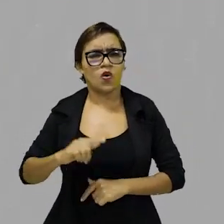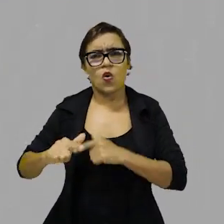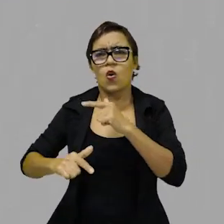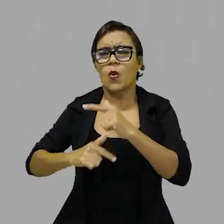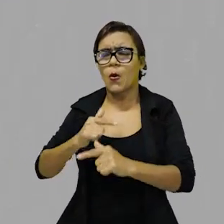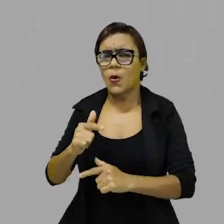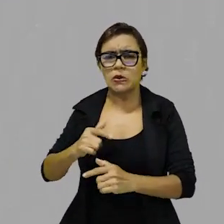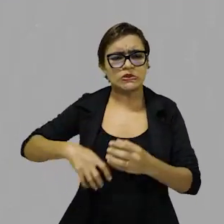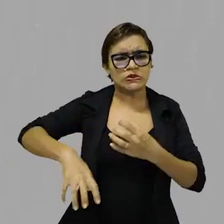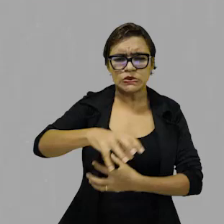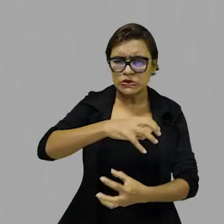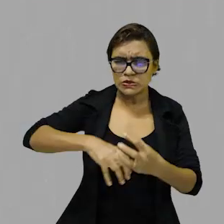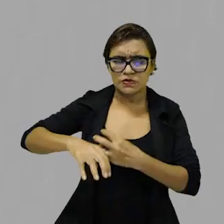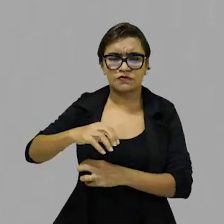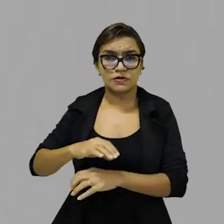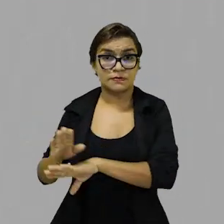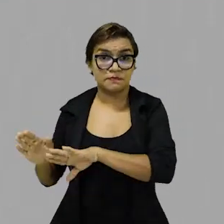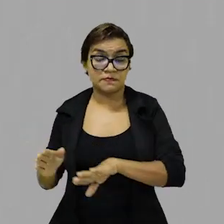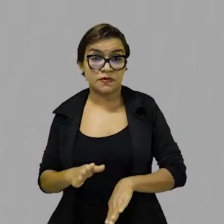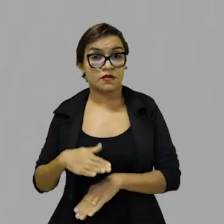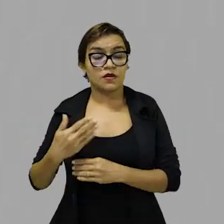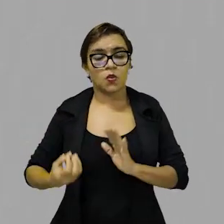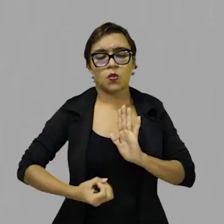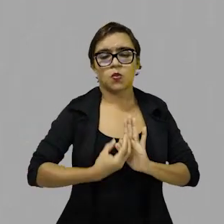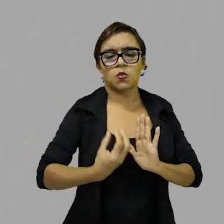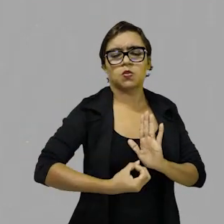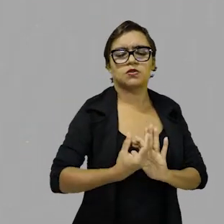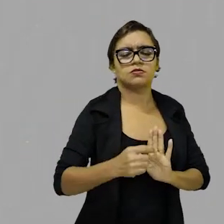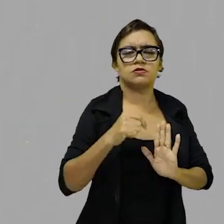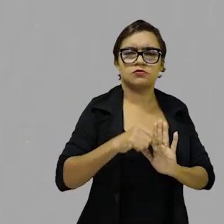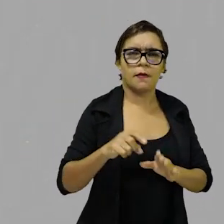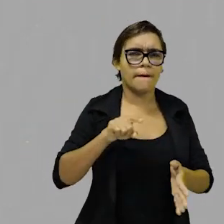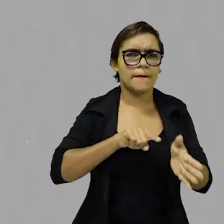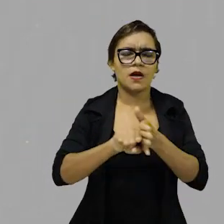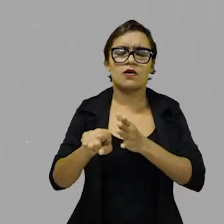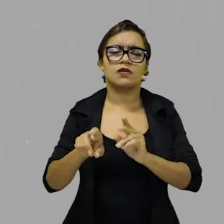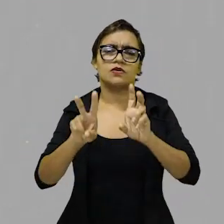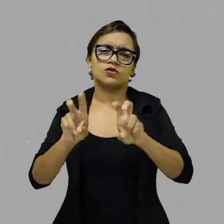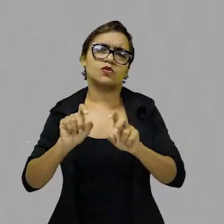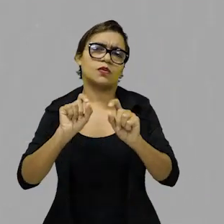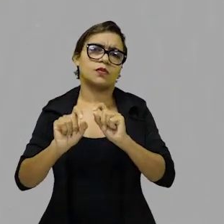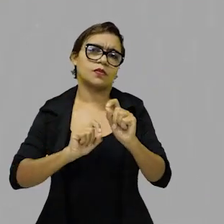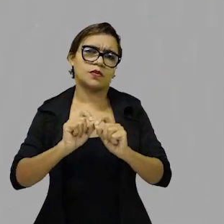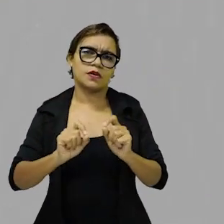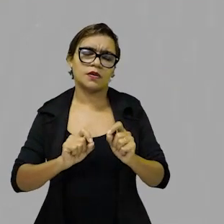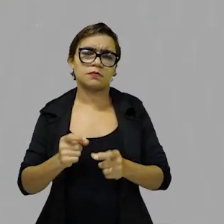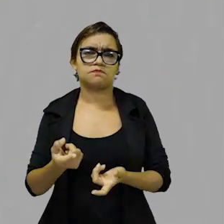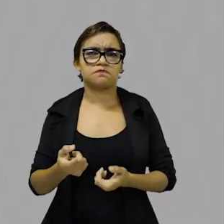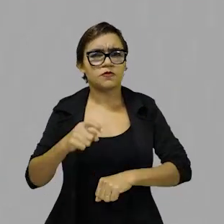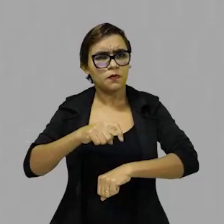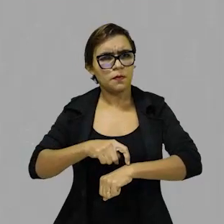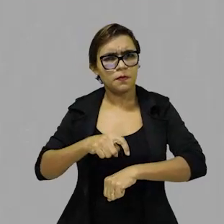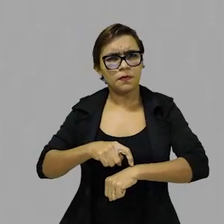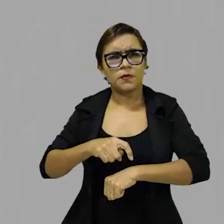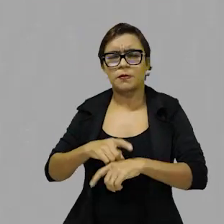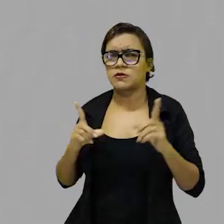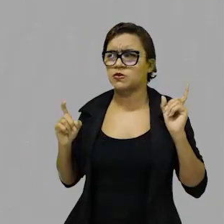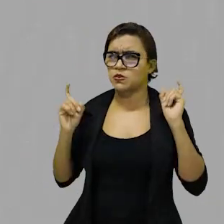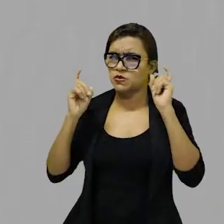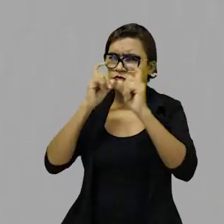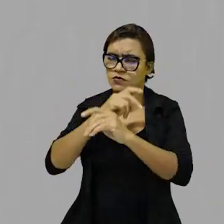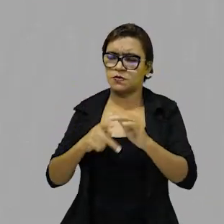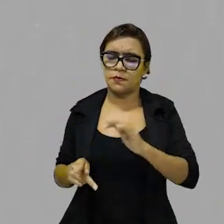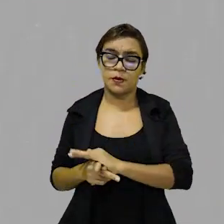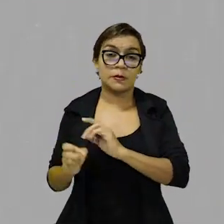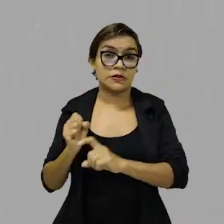tão pesados quanto. Então, o expressionismo questionava, né, essa situação mais densa da